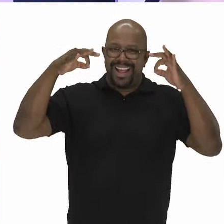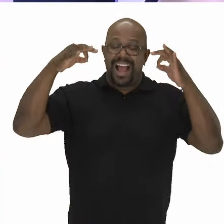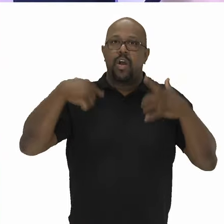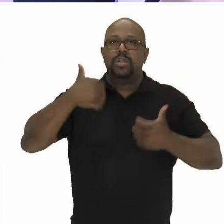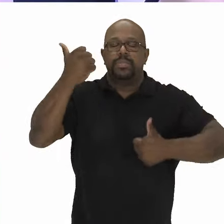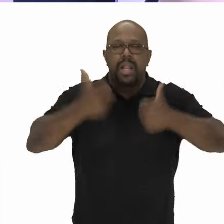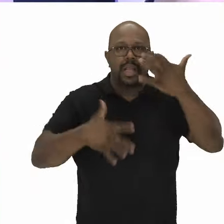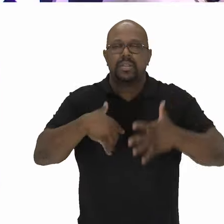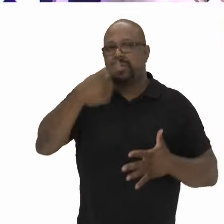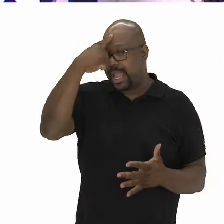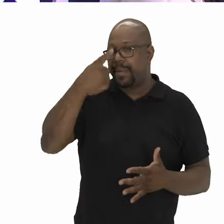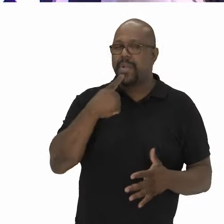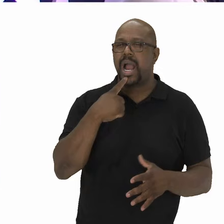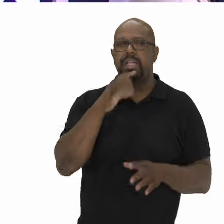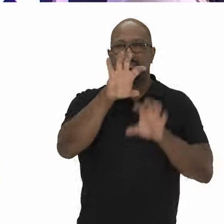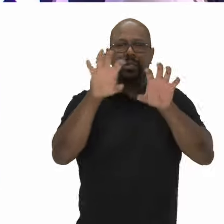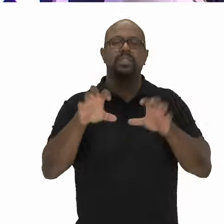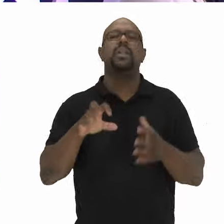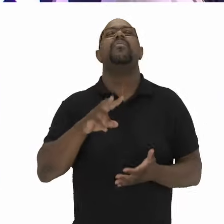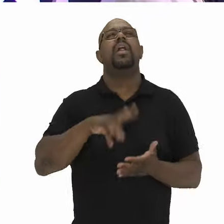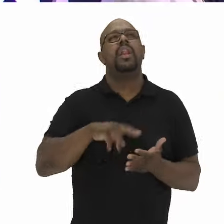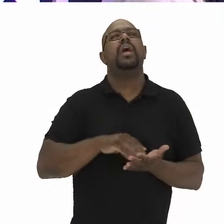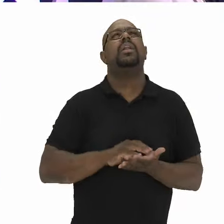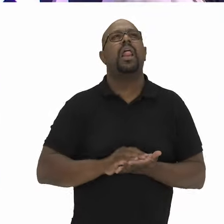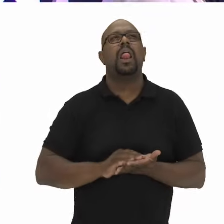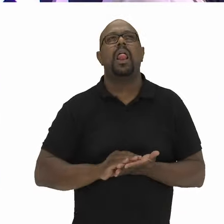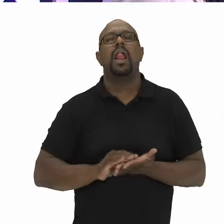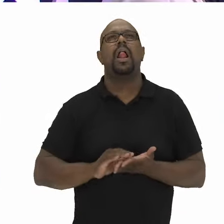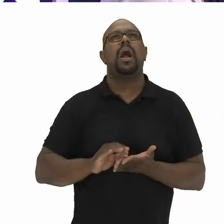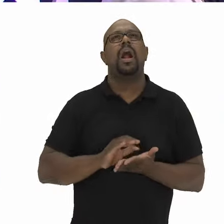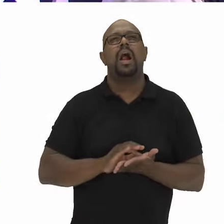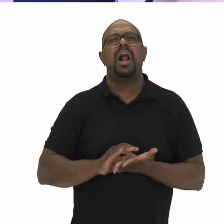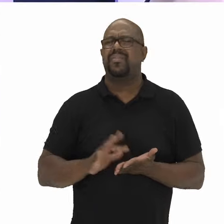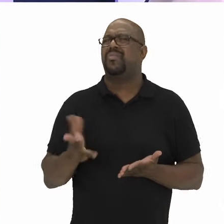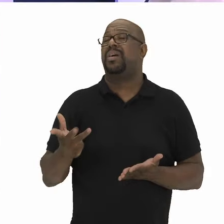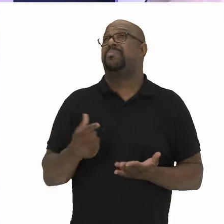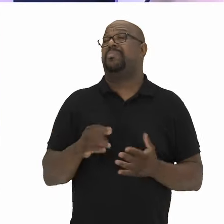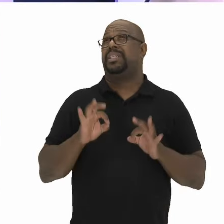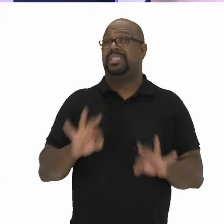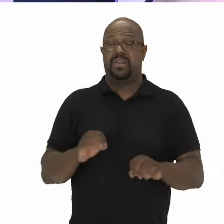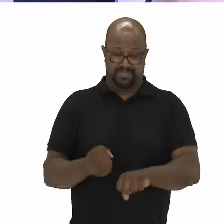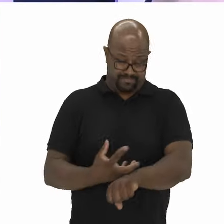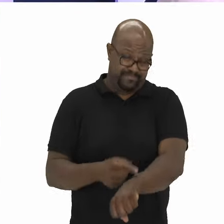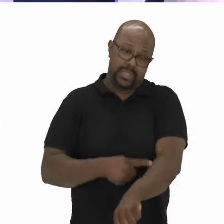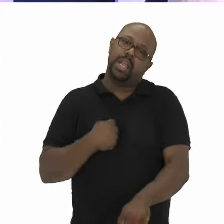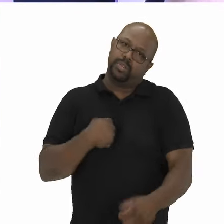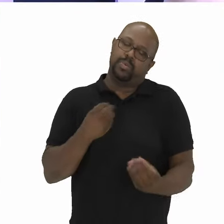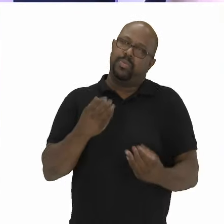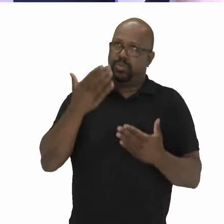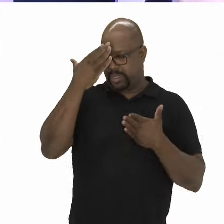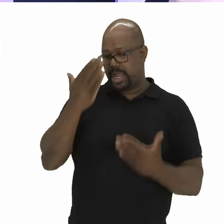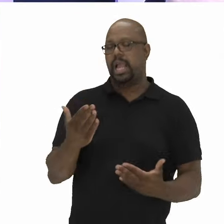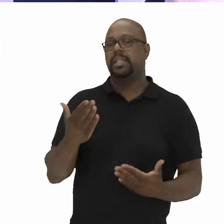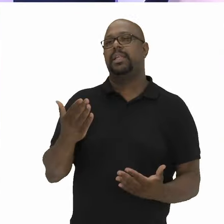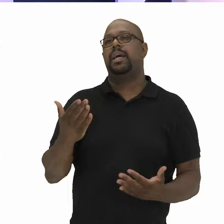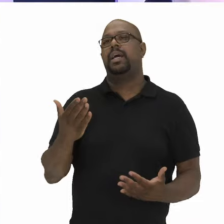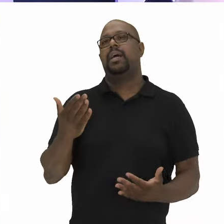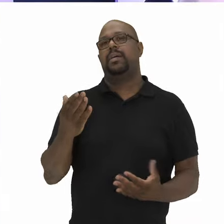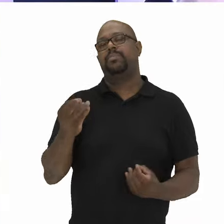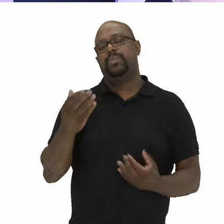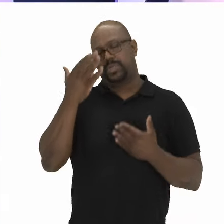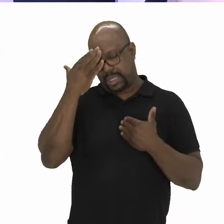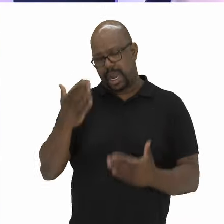vieram as descrições das imagens entende então ela foi lendo tudo em brile foi Espetacular foi assim eu sou muito grata